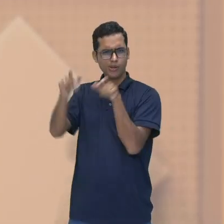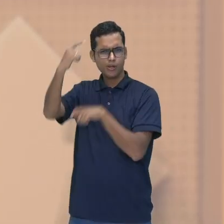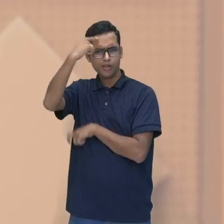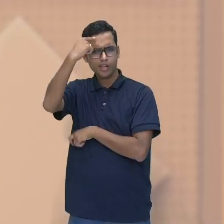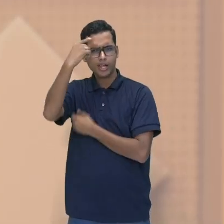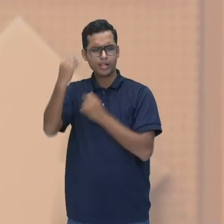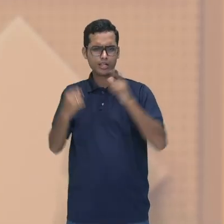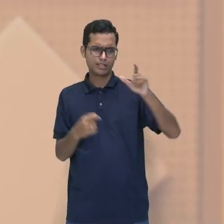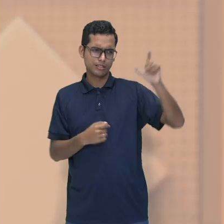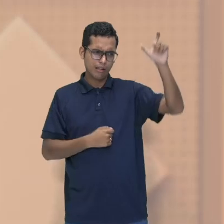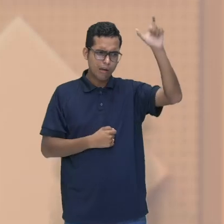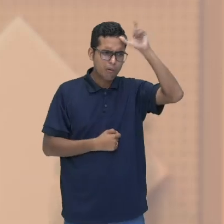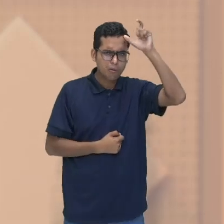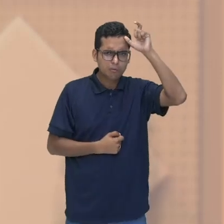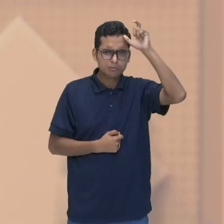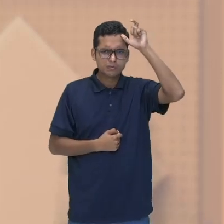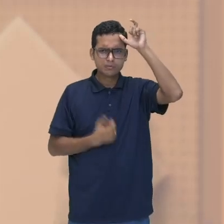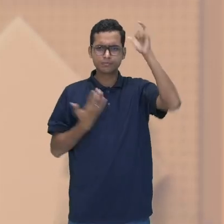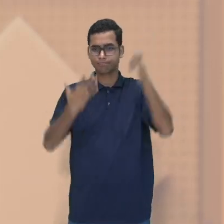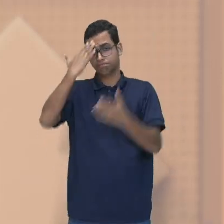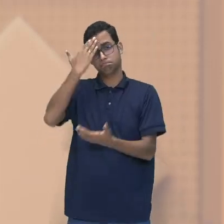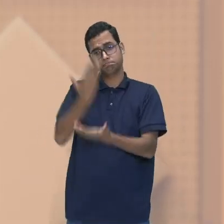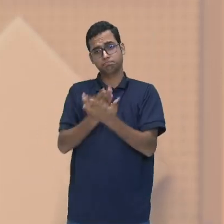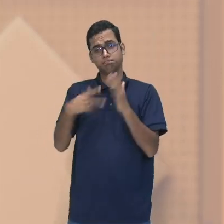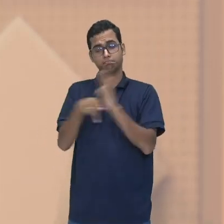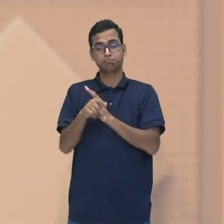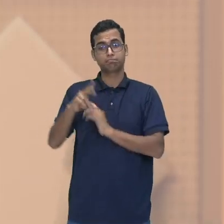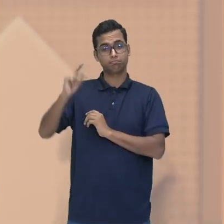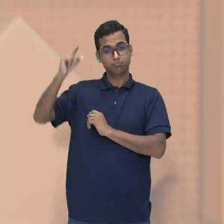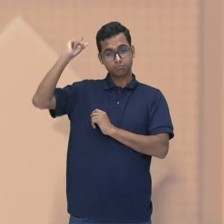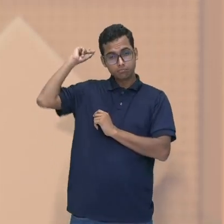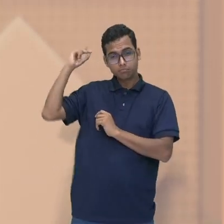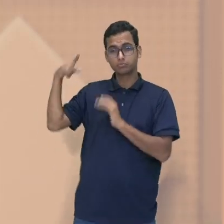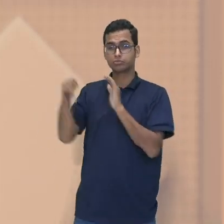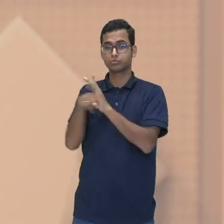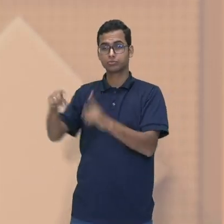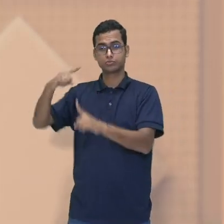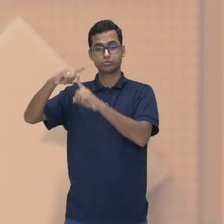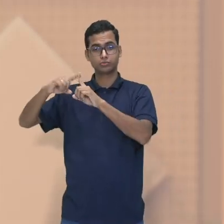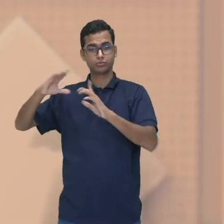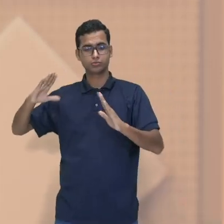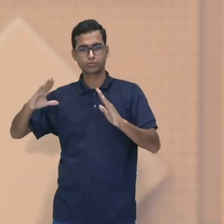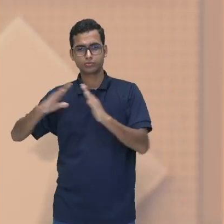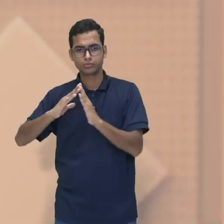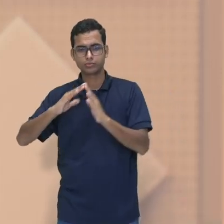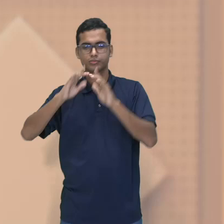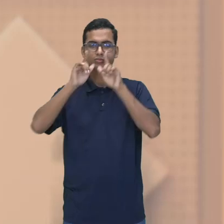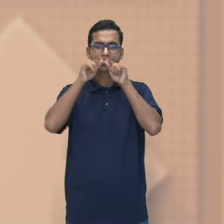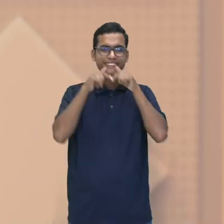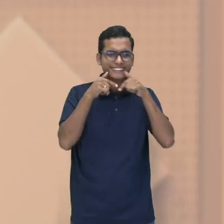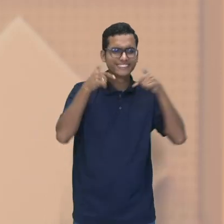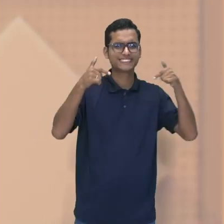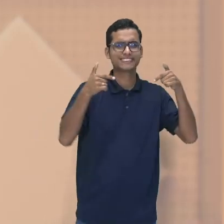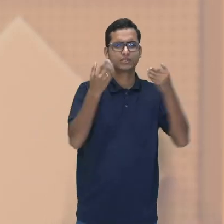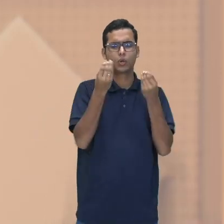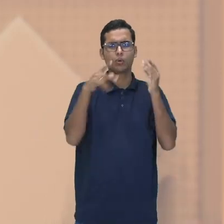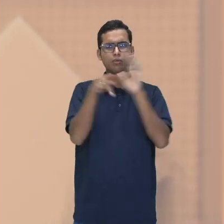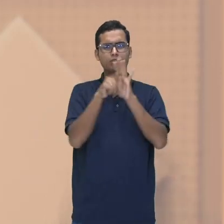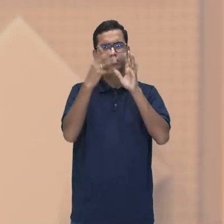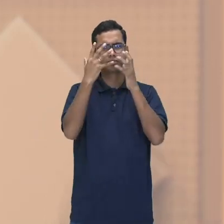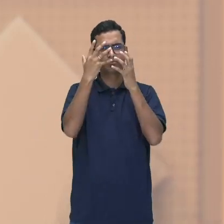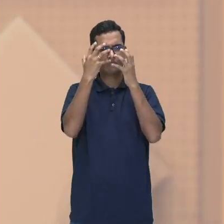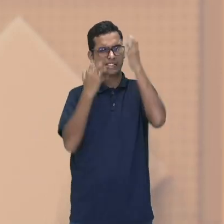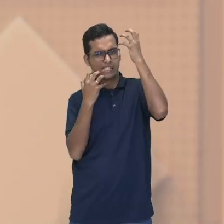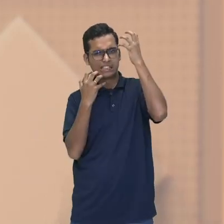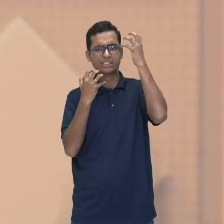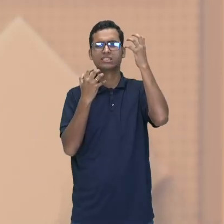isso? Sim, de acordo com a crença religiosa da época, o sorriso ele acaba deformando o rosto para aquelas